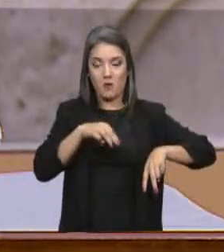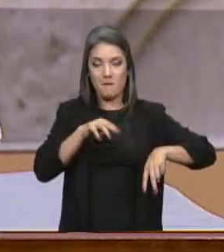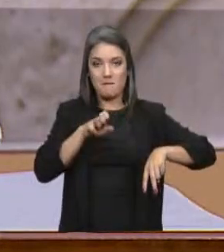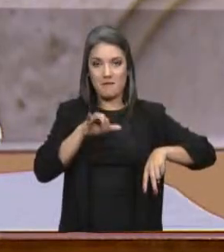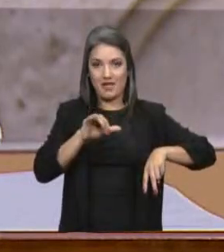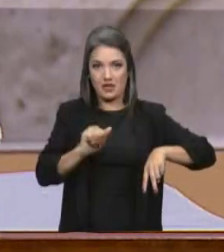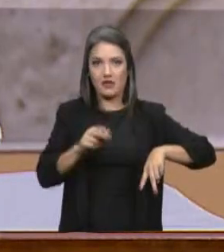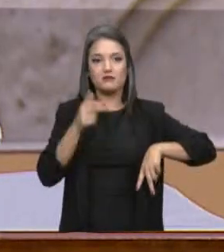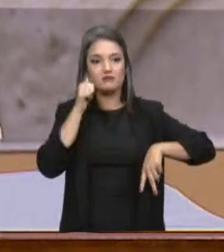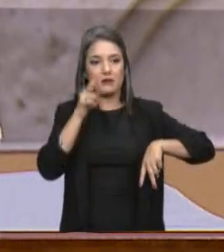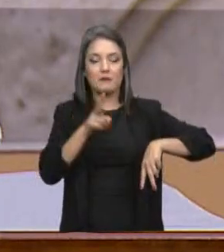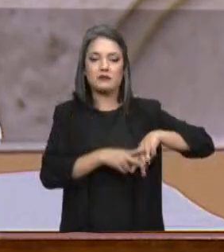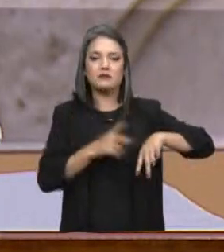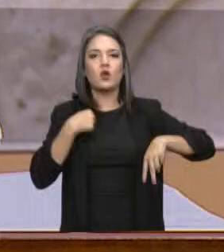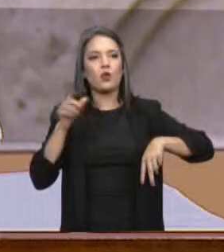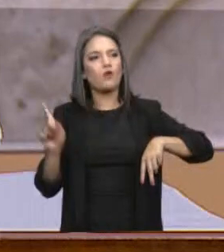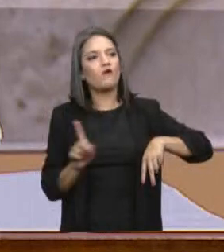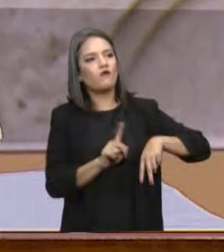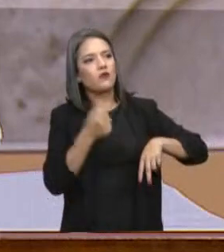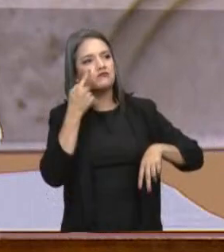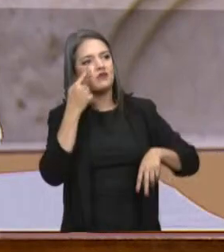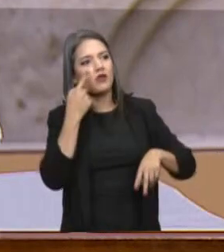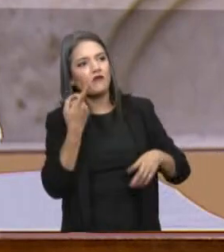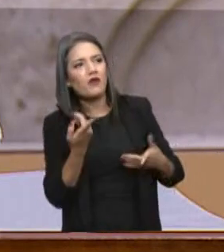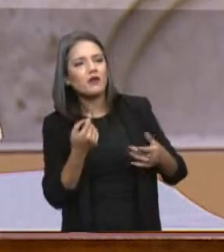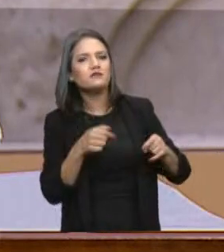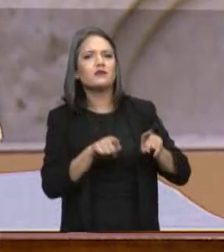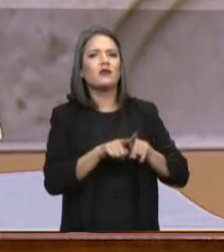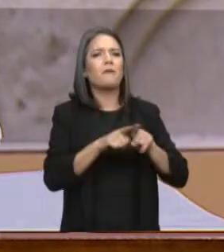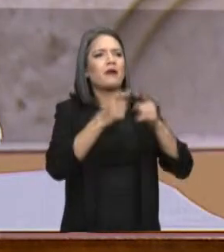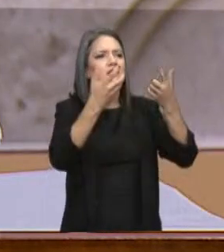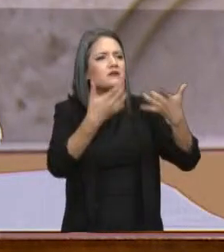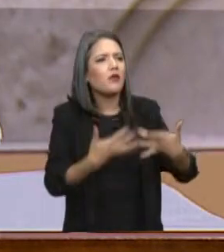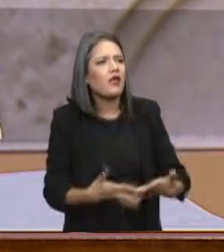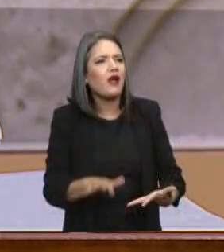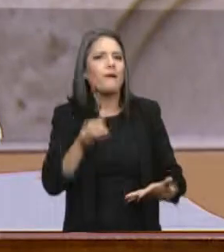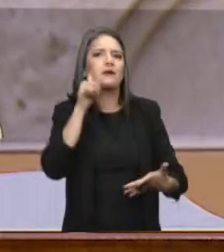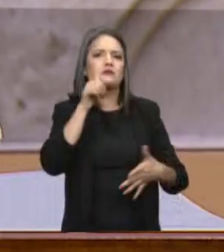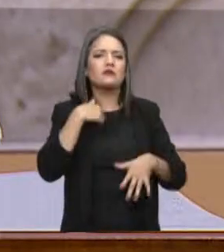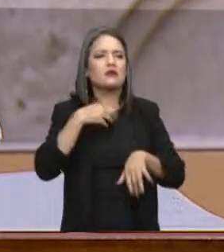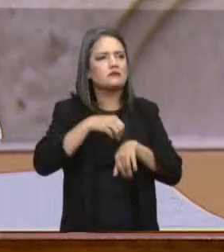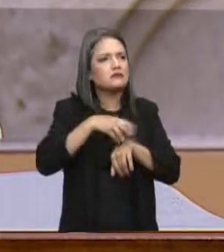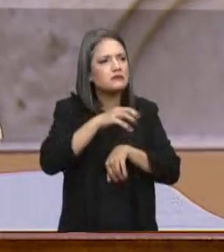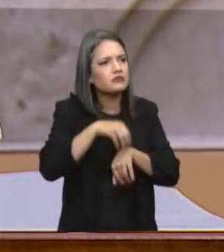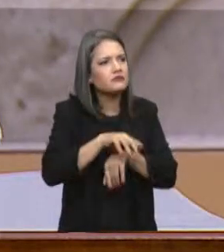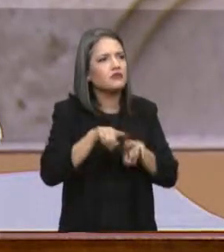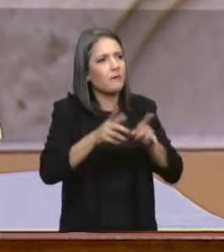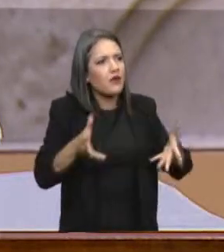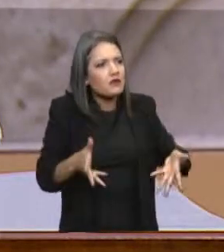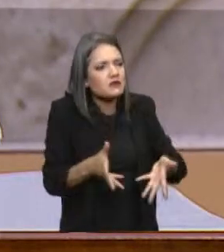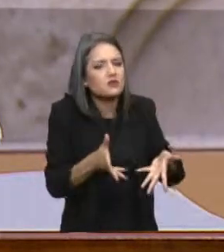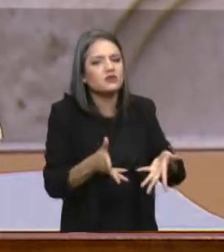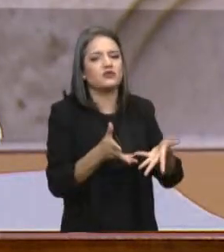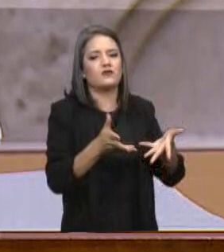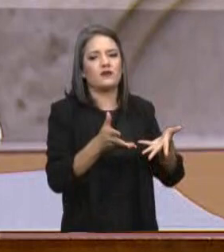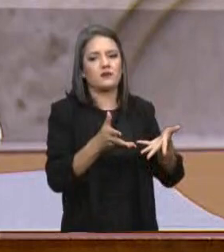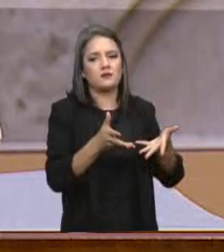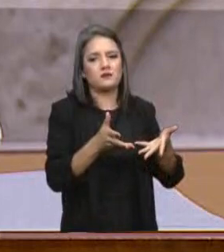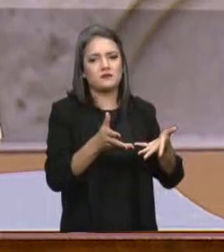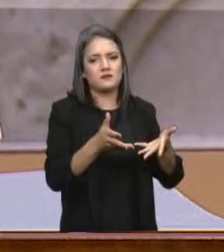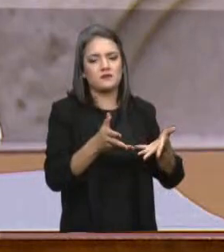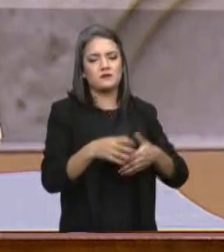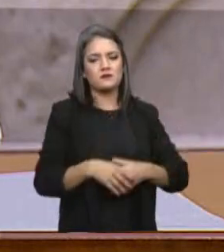sua excelência esclarecer as detentas E incentivá-las como eu também fiz